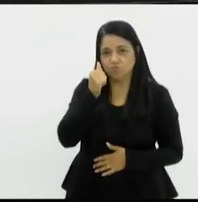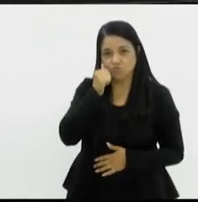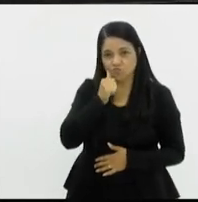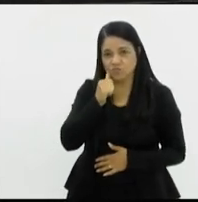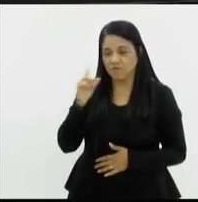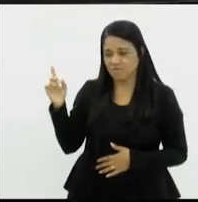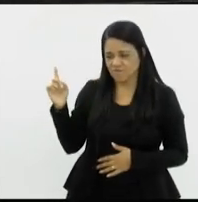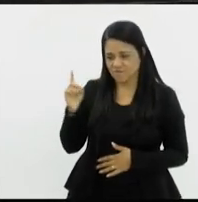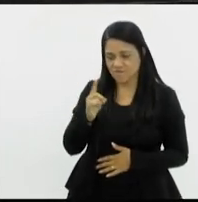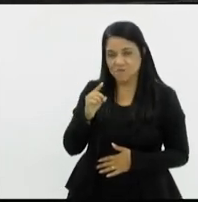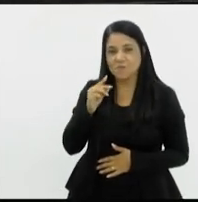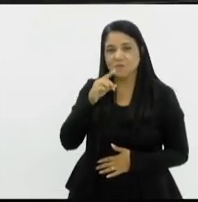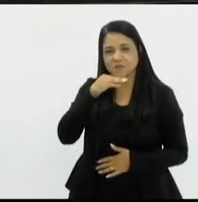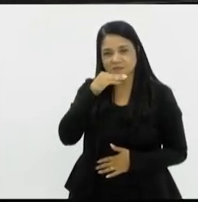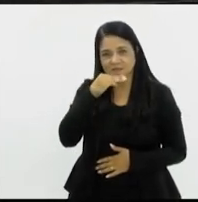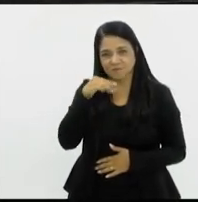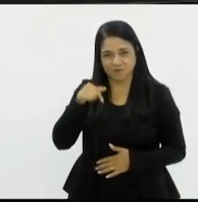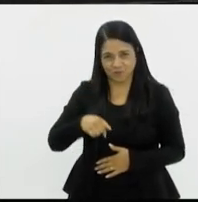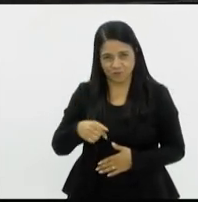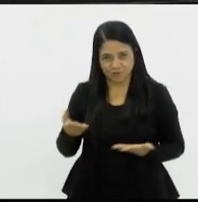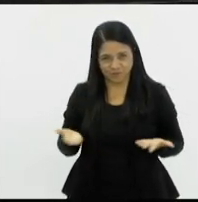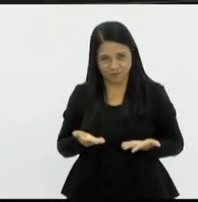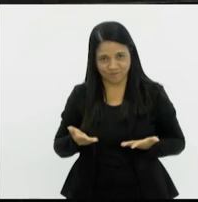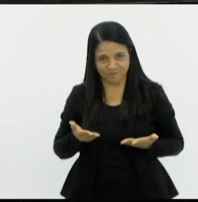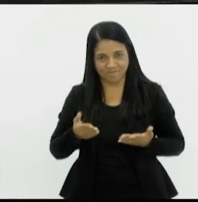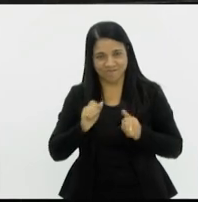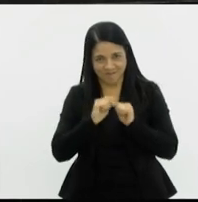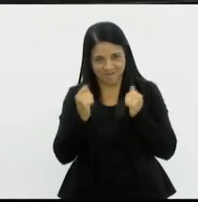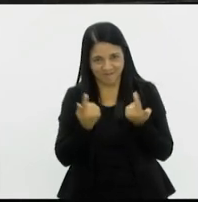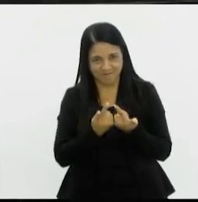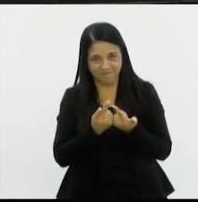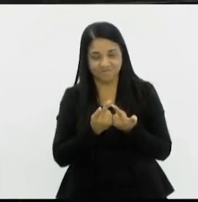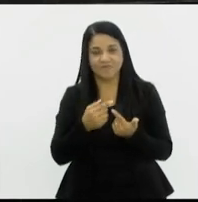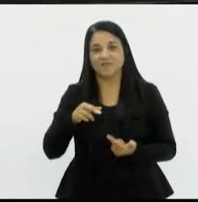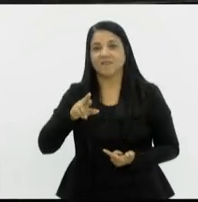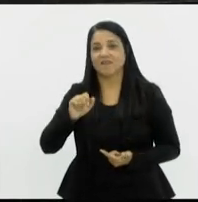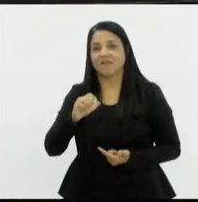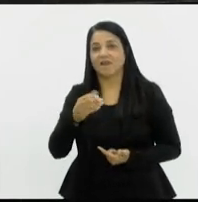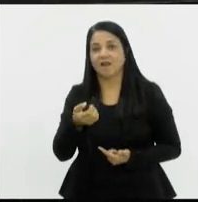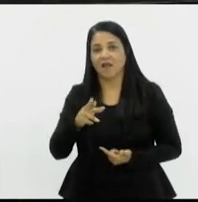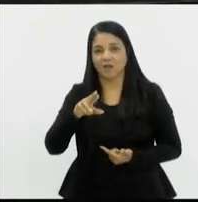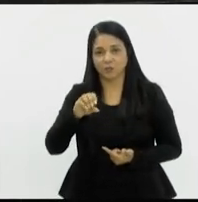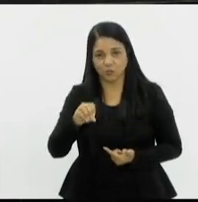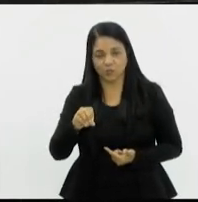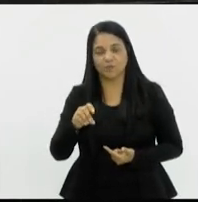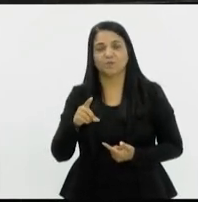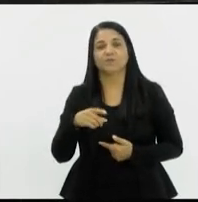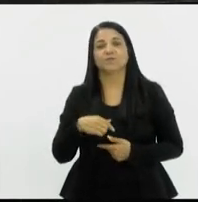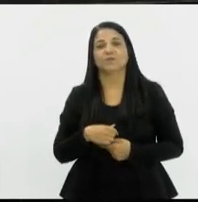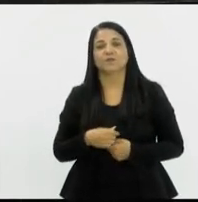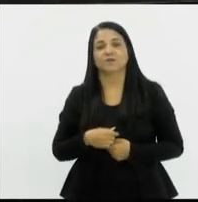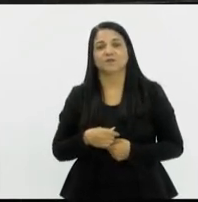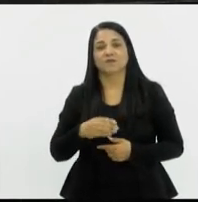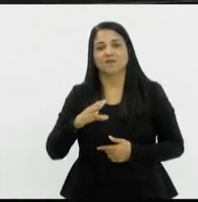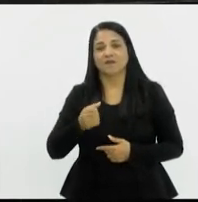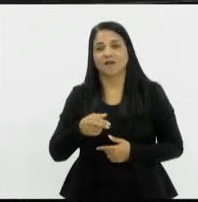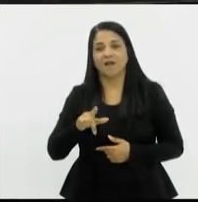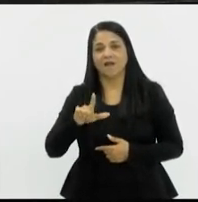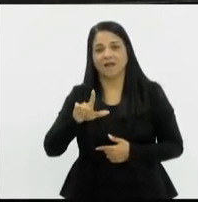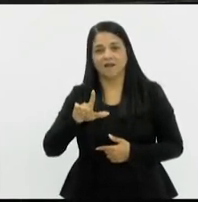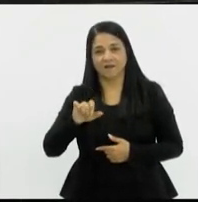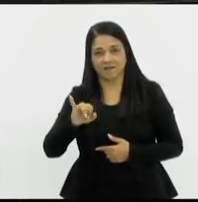deslocaram de Mangaratiba para estar aqui, Ricardo do Porto Real, seu